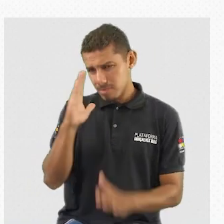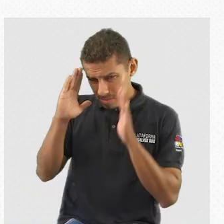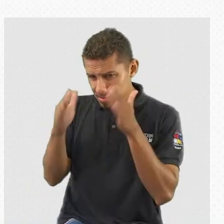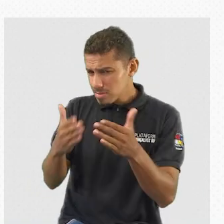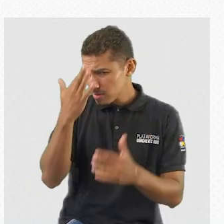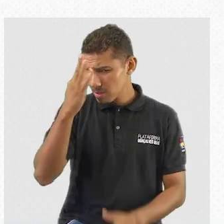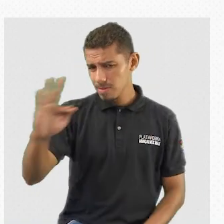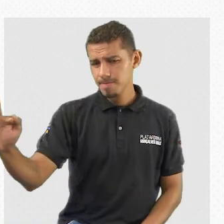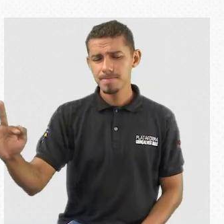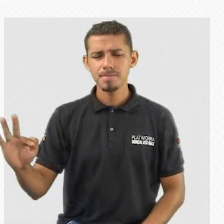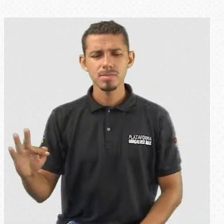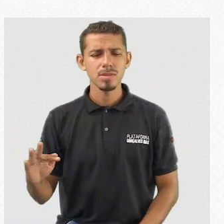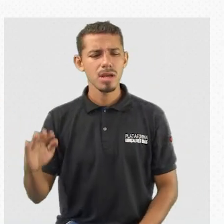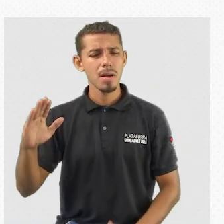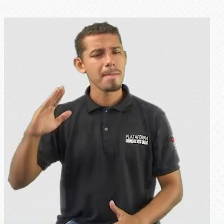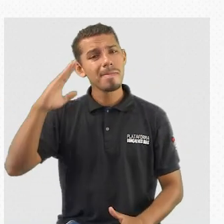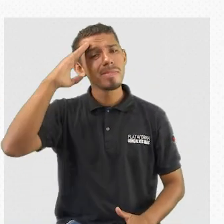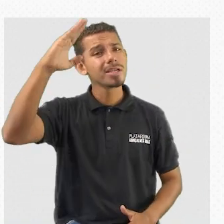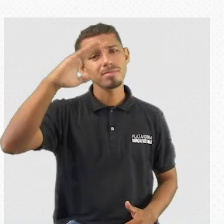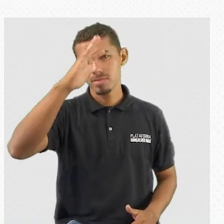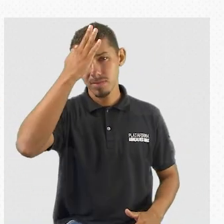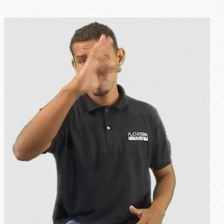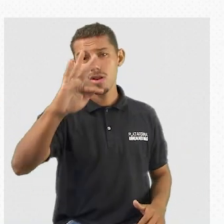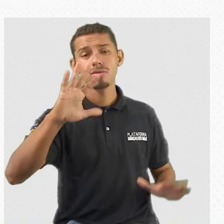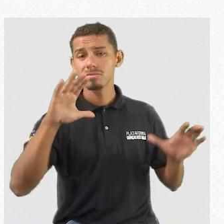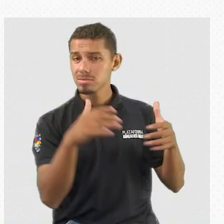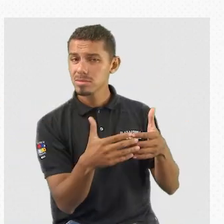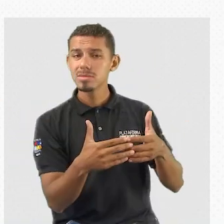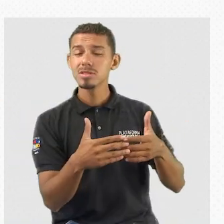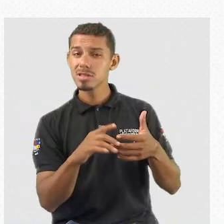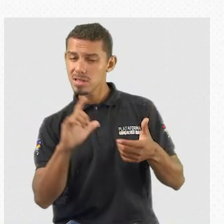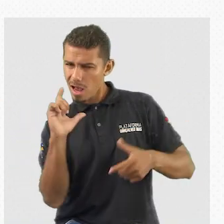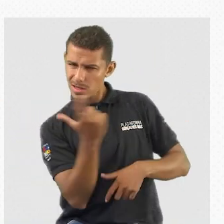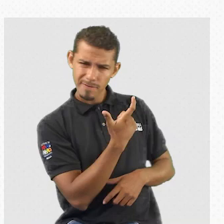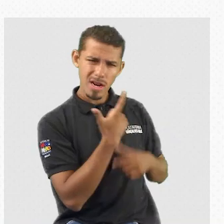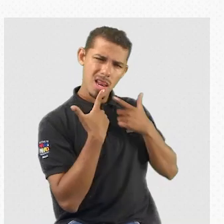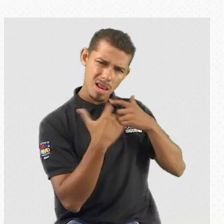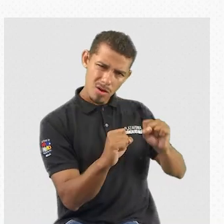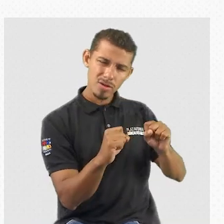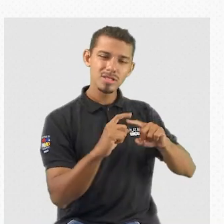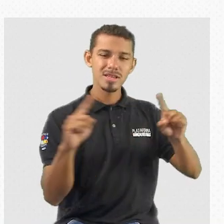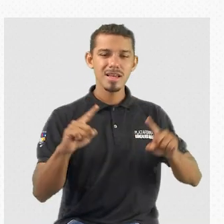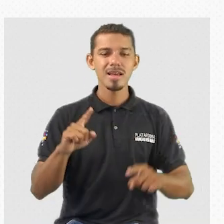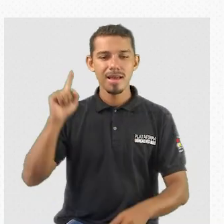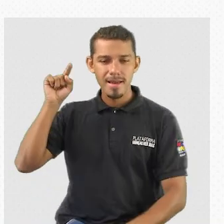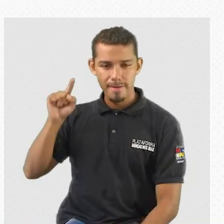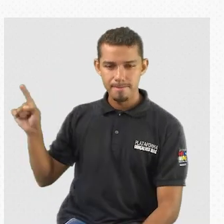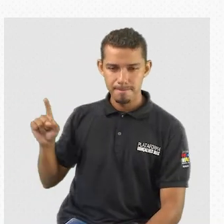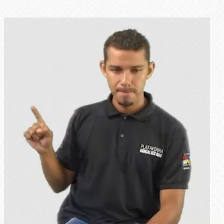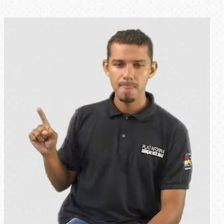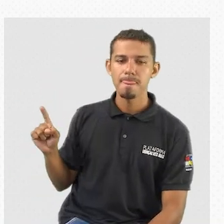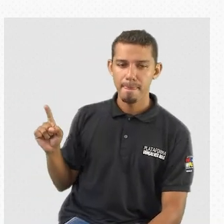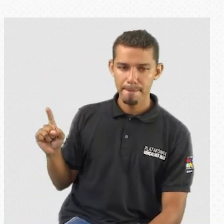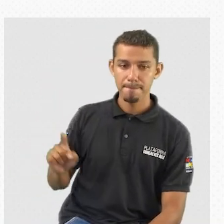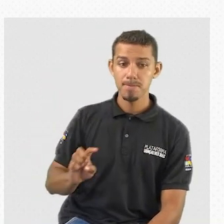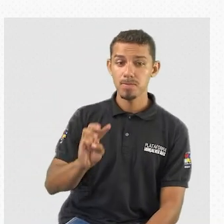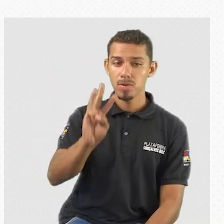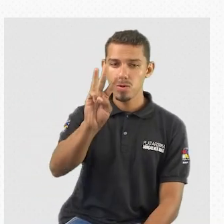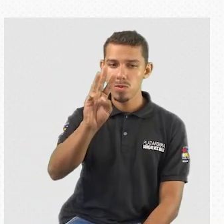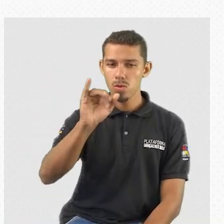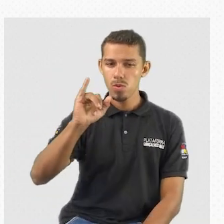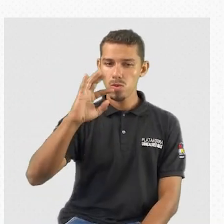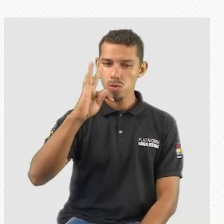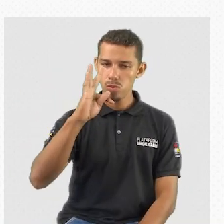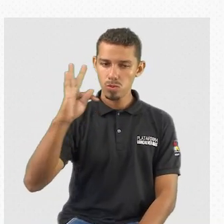gente nota isso aí com um dos principais filósofos da linguagem, dessa virada linguística, que é o Wittgenstein. E quando a gente fala do